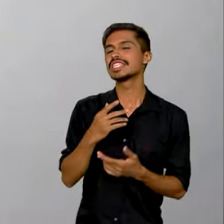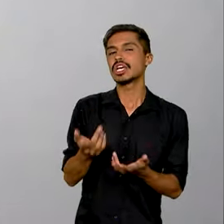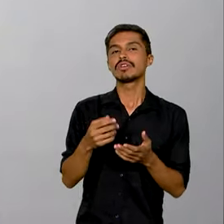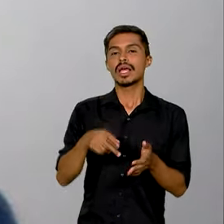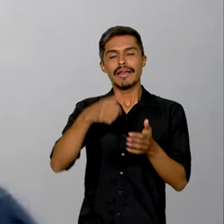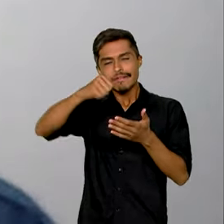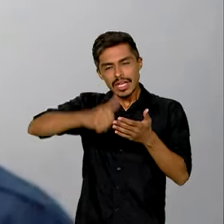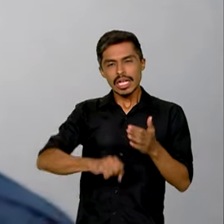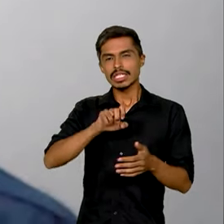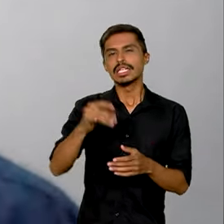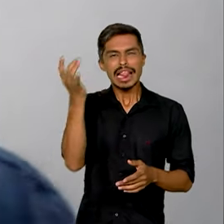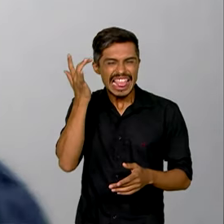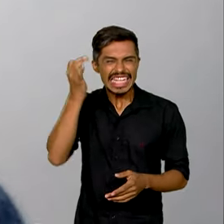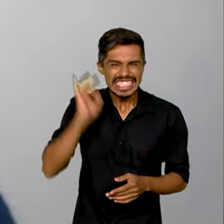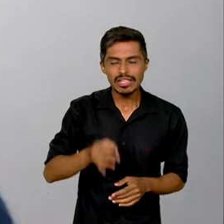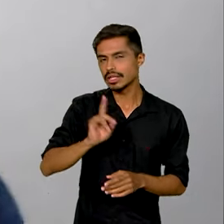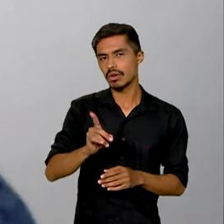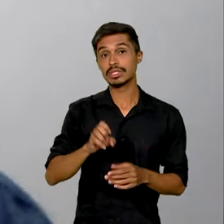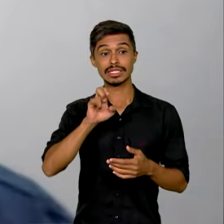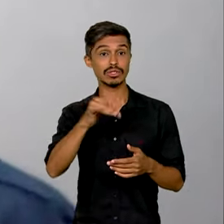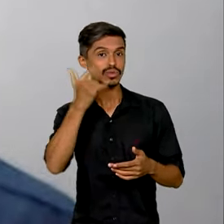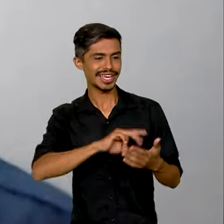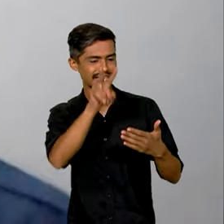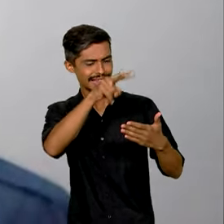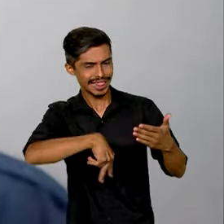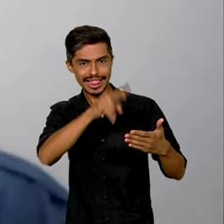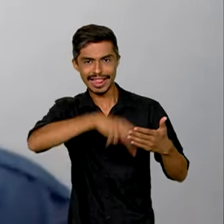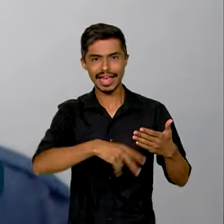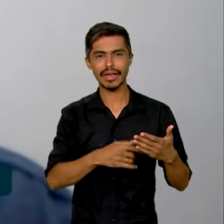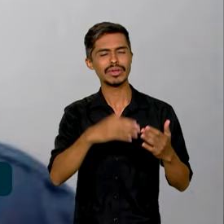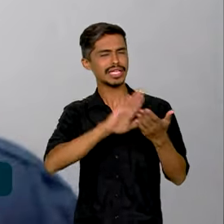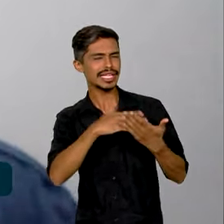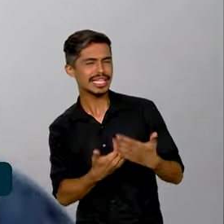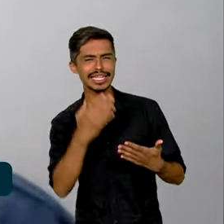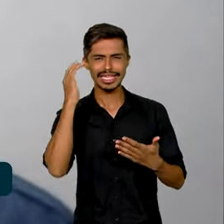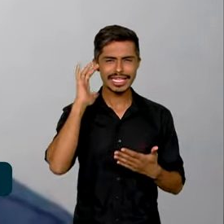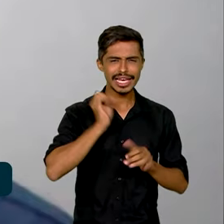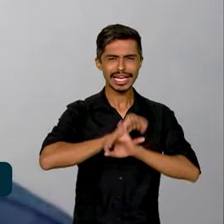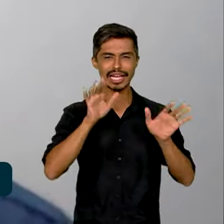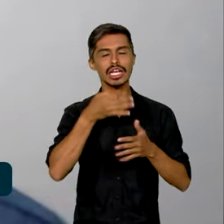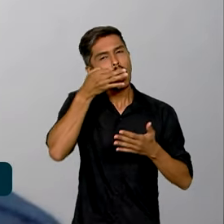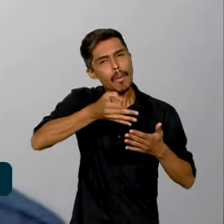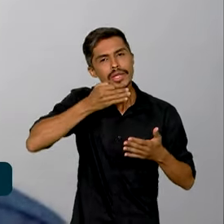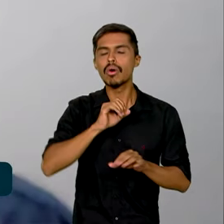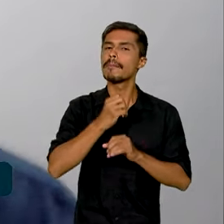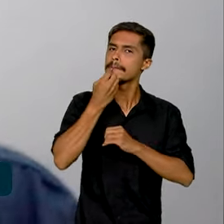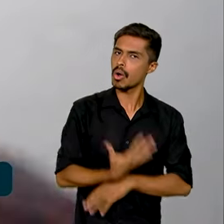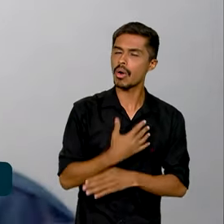conteúdo. É se você consegue ler o texto, interpretar o texto, ter uma análise crítica do que você está